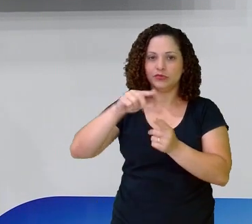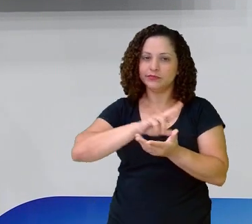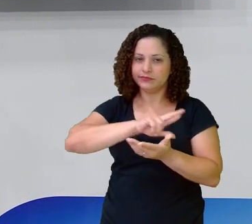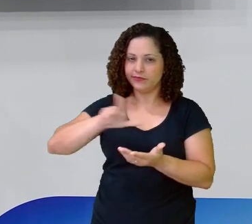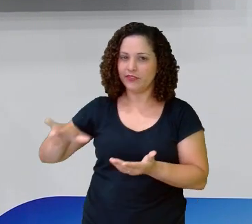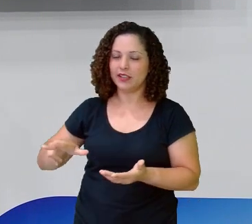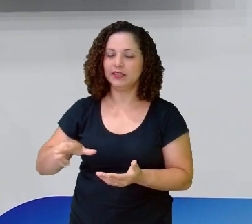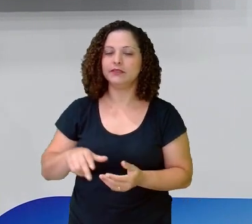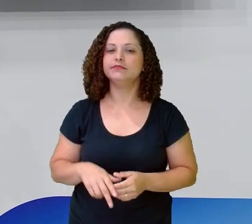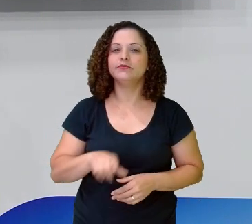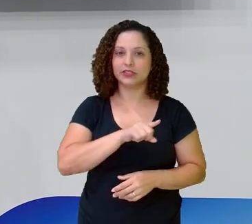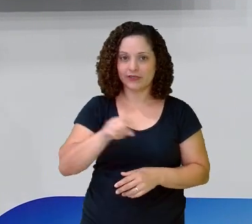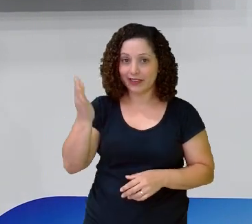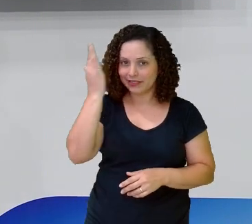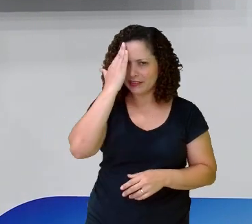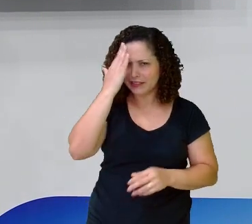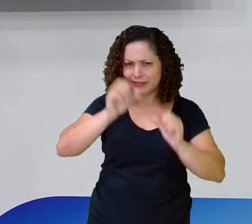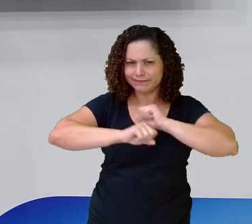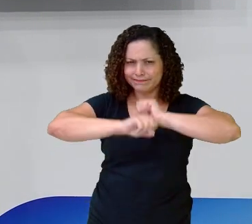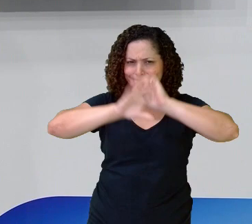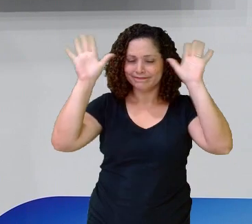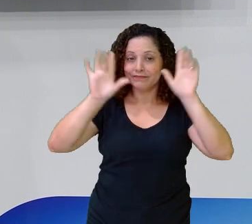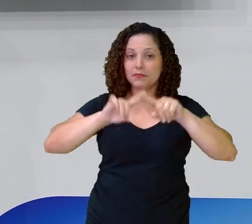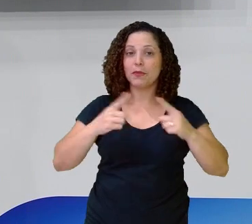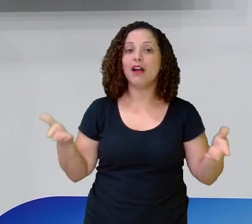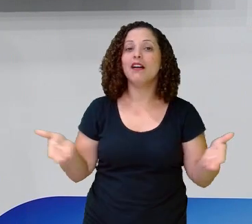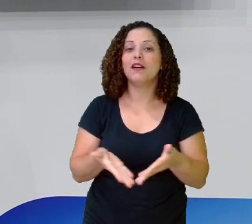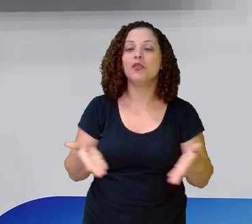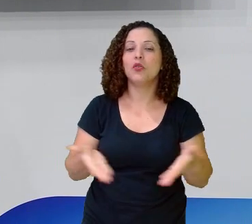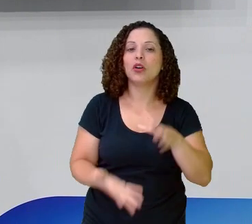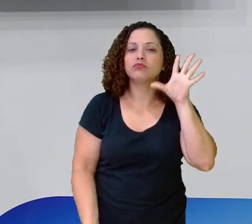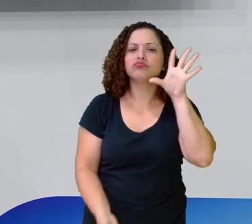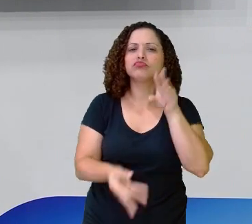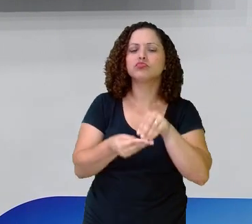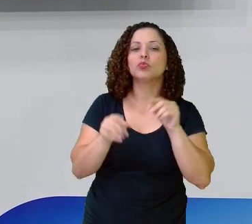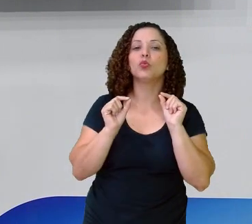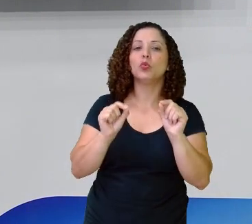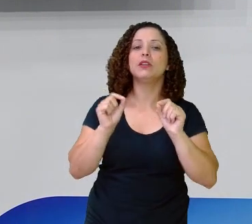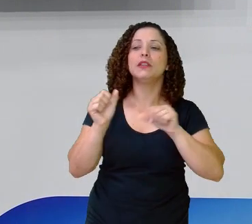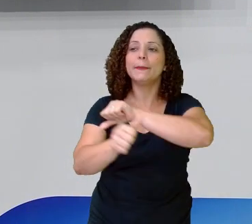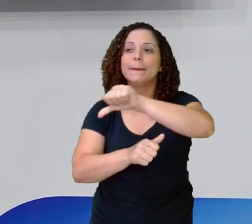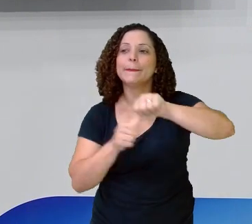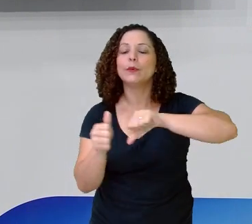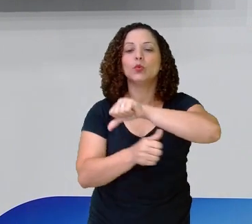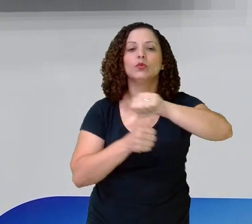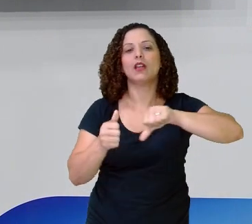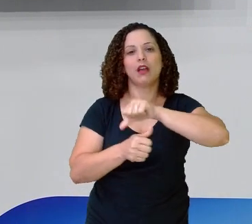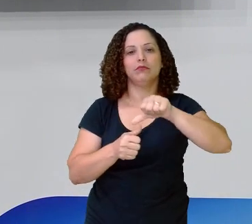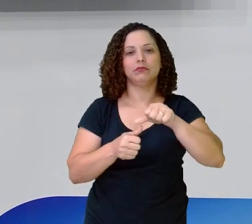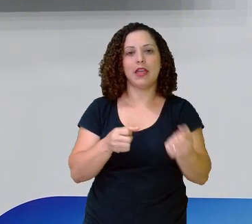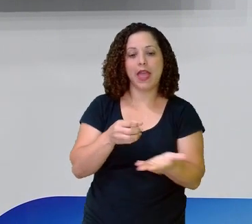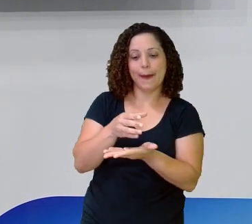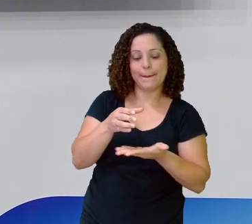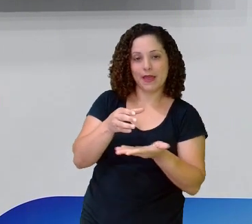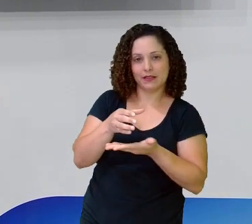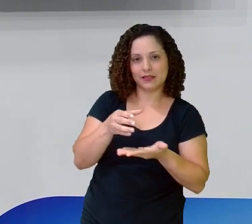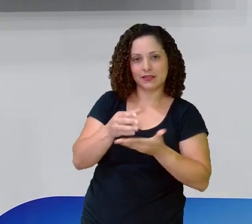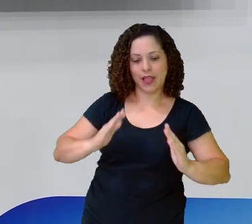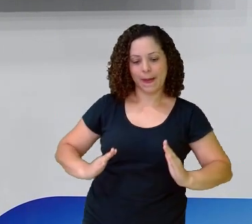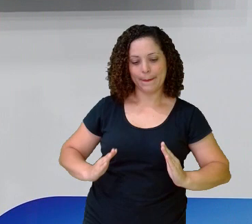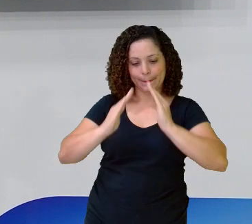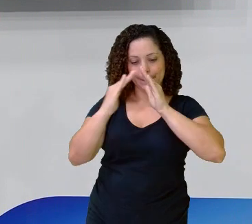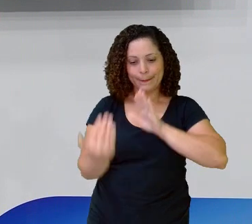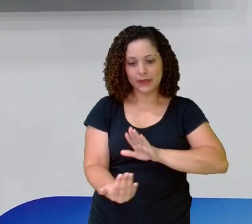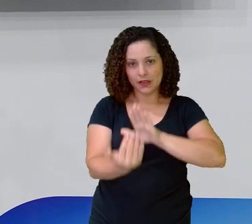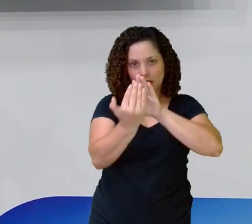entenderem melhor sobre essa forma geométrica. Mas a princípio, o que é que muda? É a base da